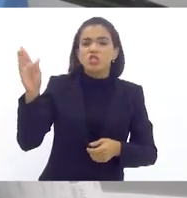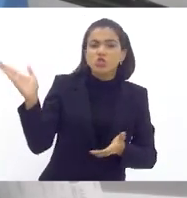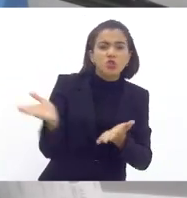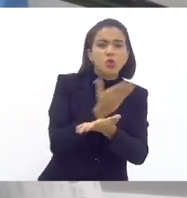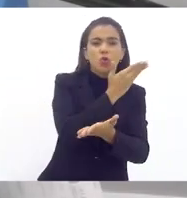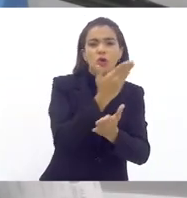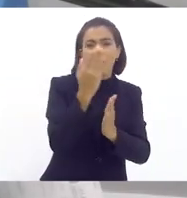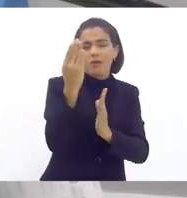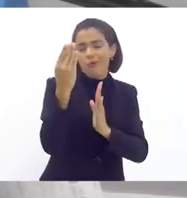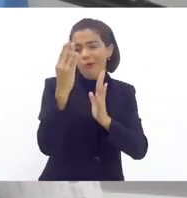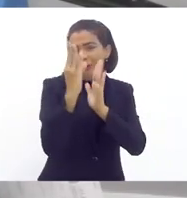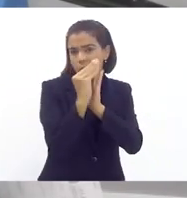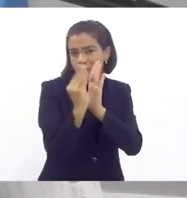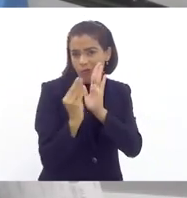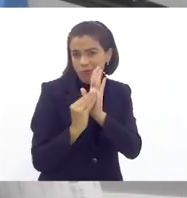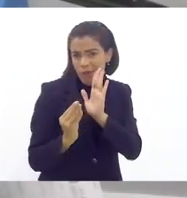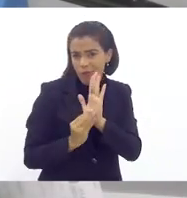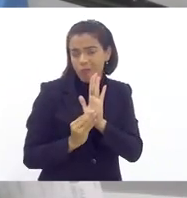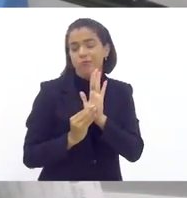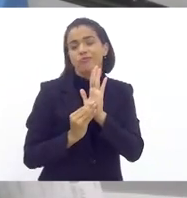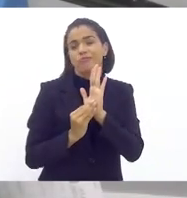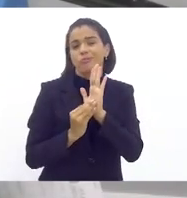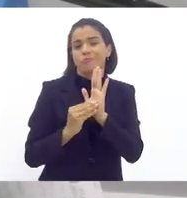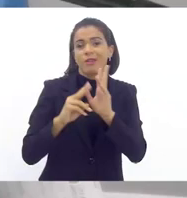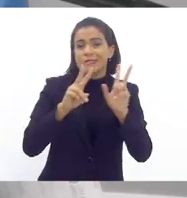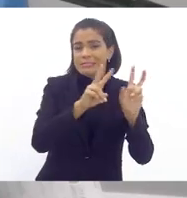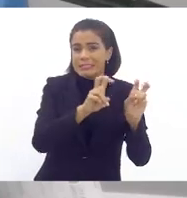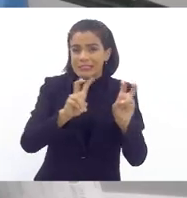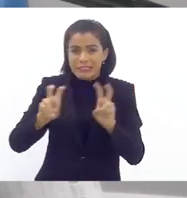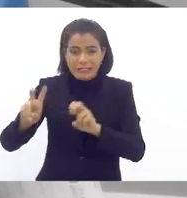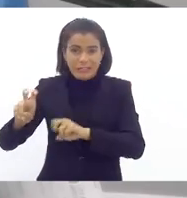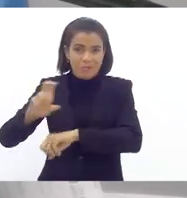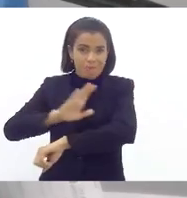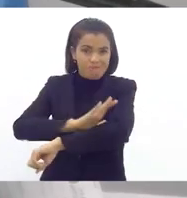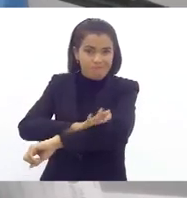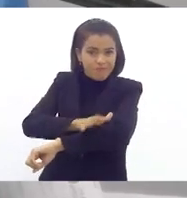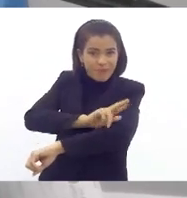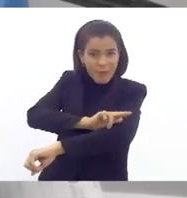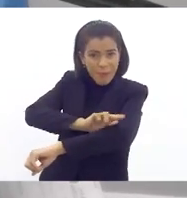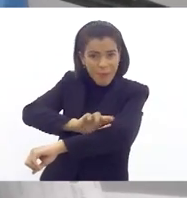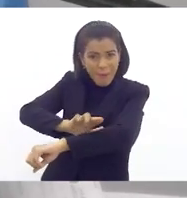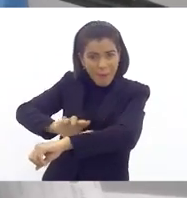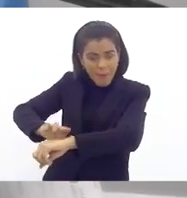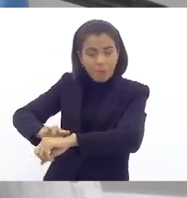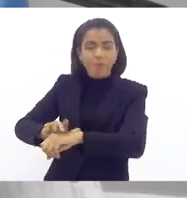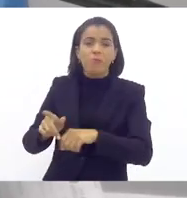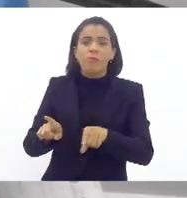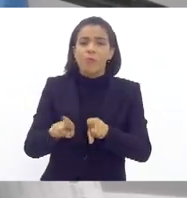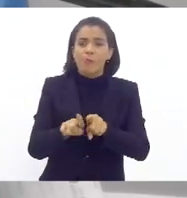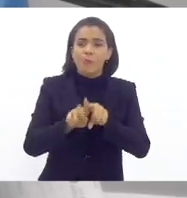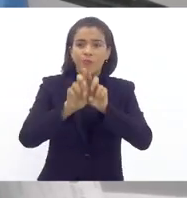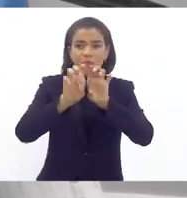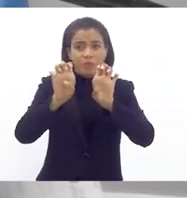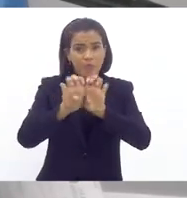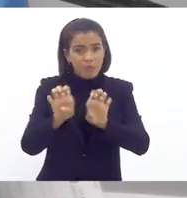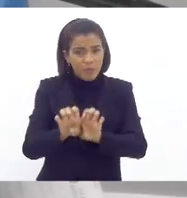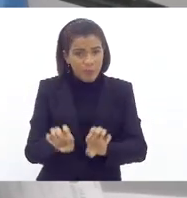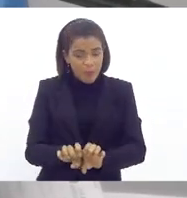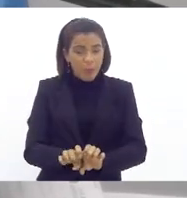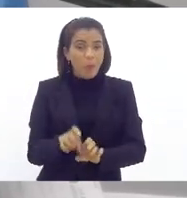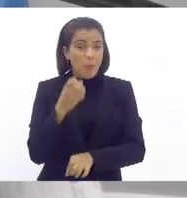da questão racial de toda a estrutura. estrutura. Basta observar que